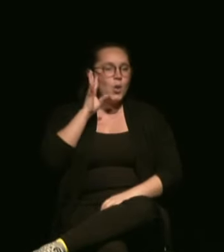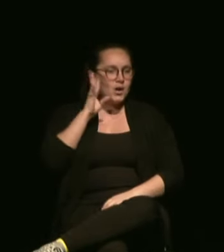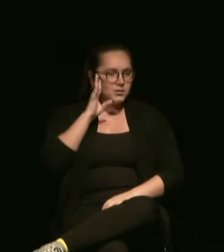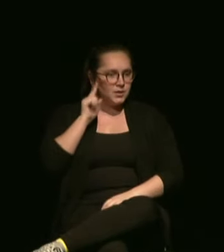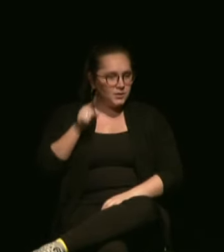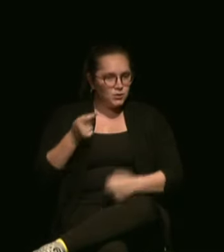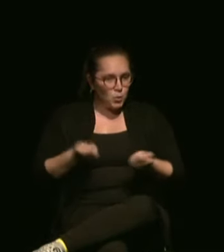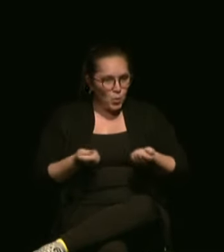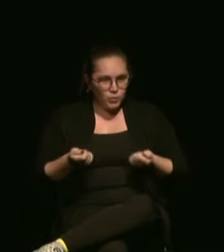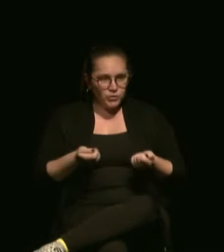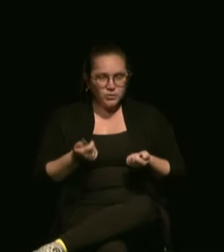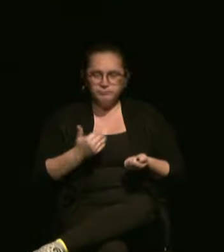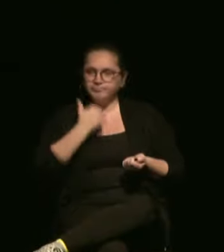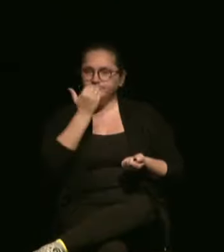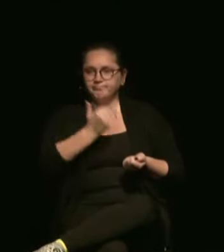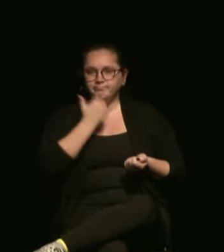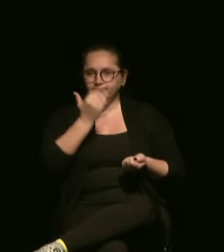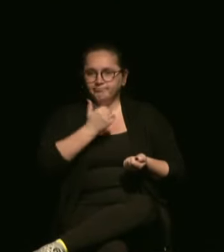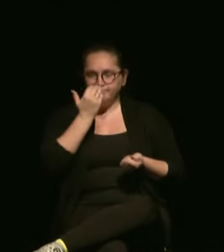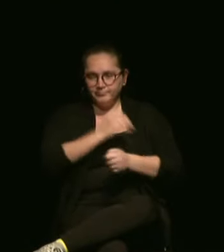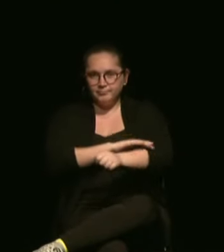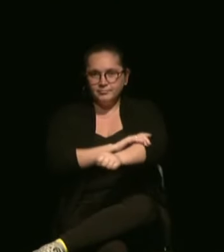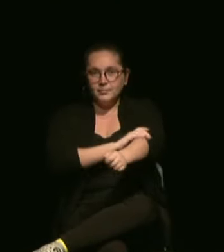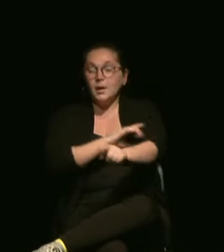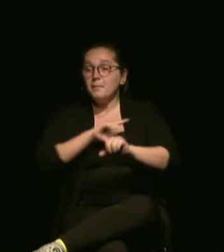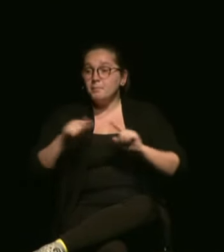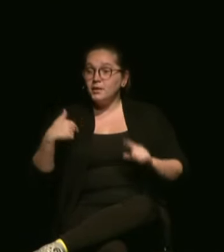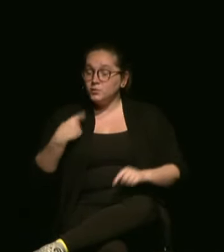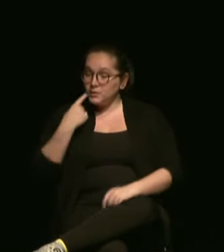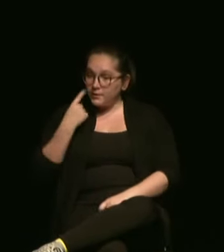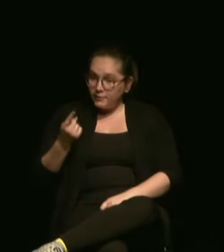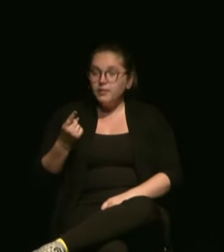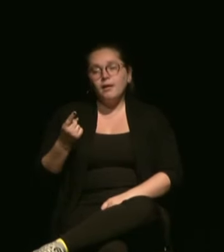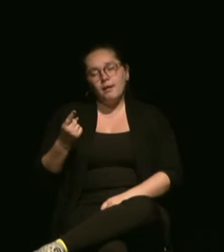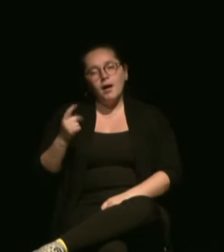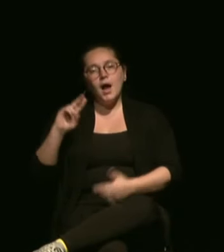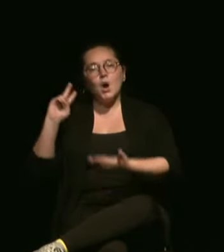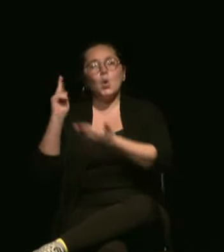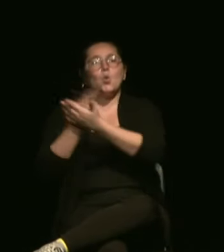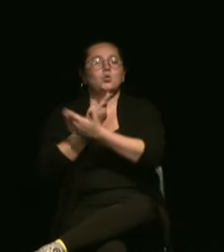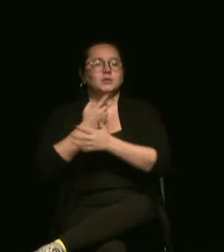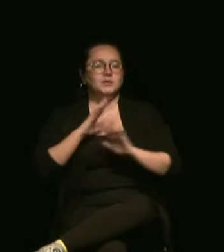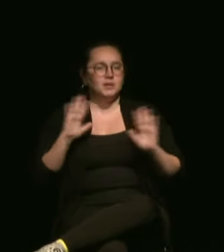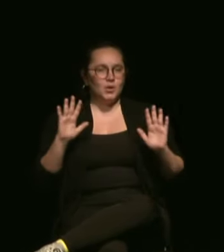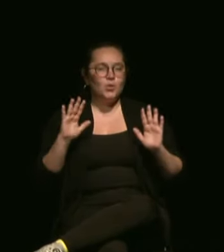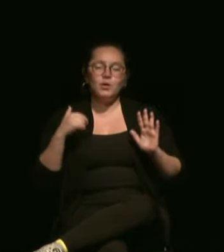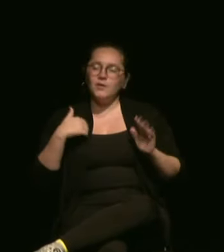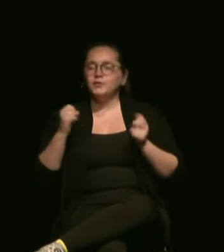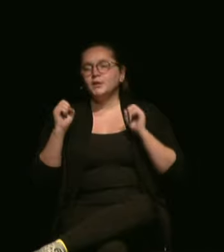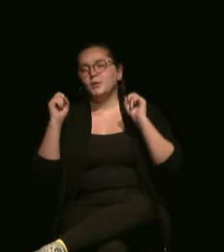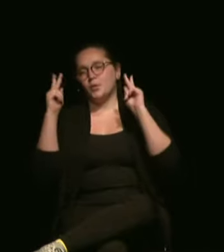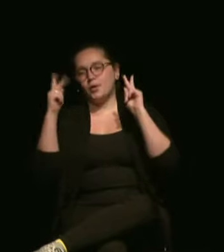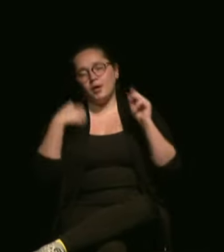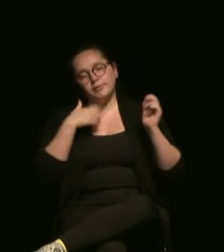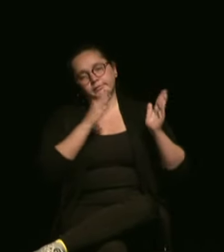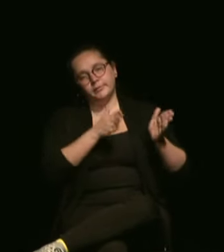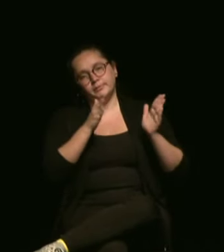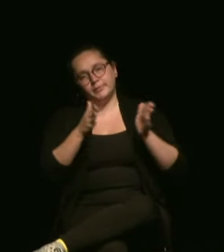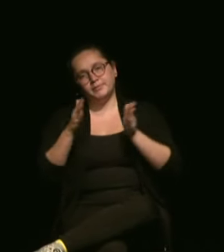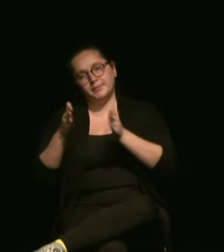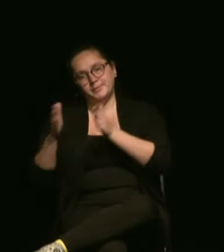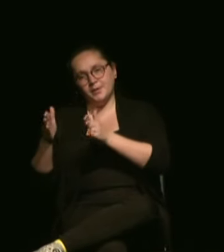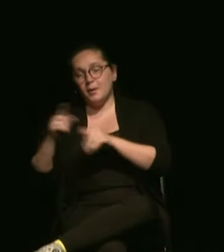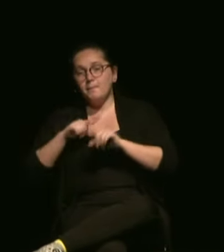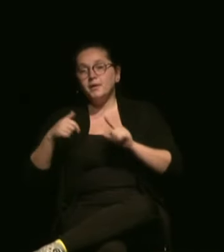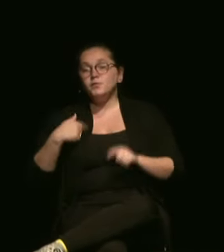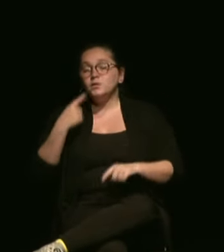não controla. E você aceita essa ordem que te foi dada pelo acaso, e nesse momento você não está impondo uma ordem